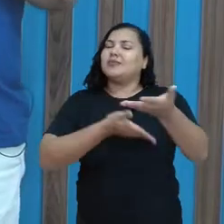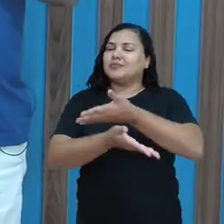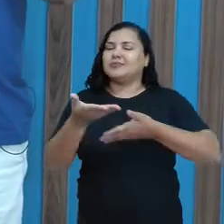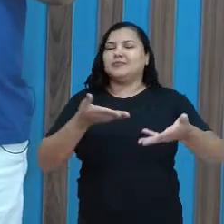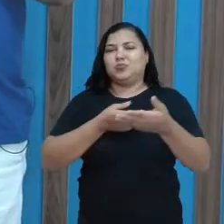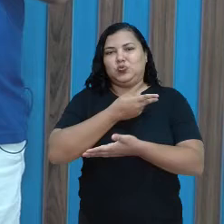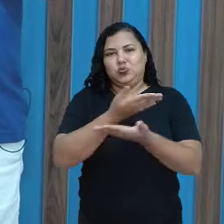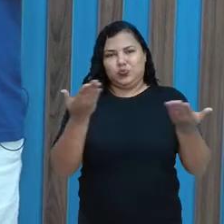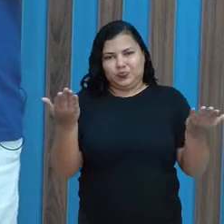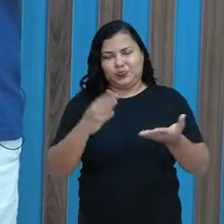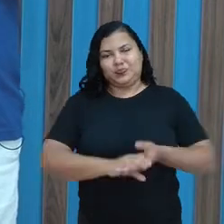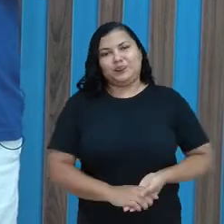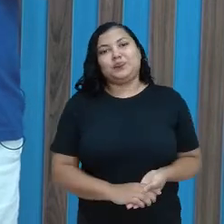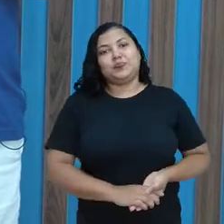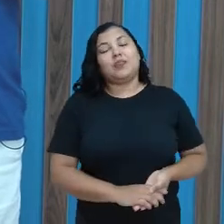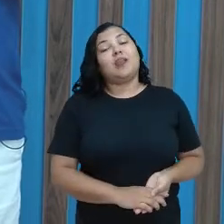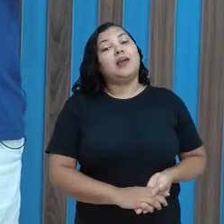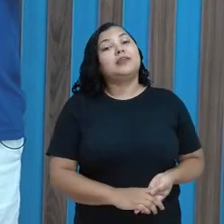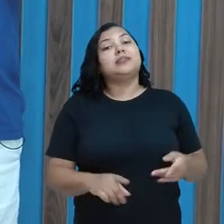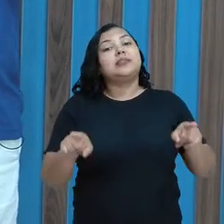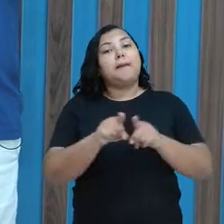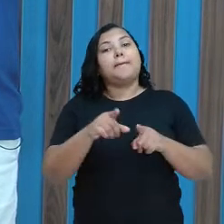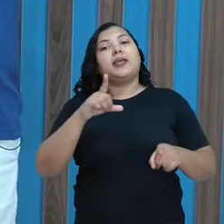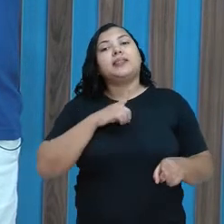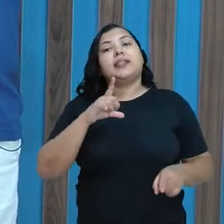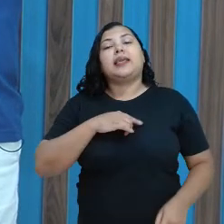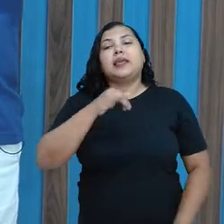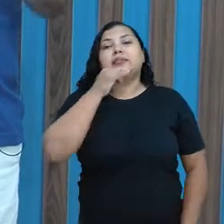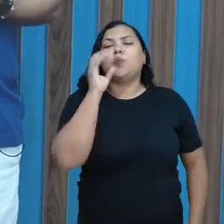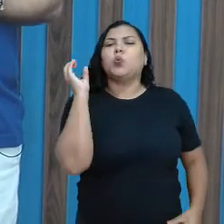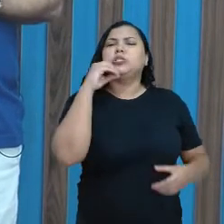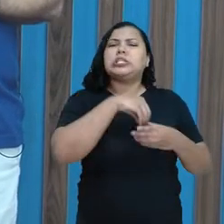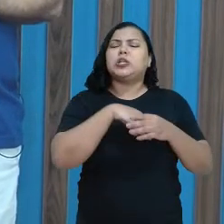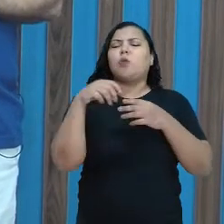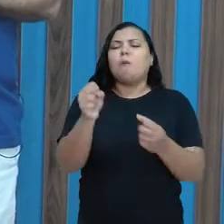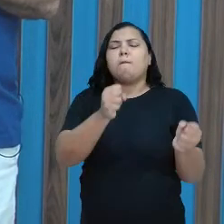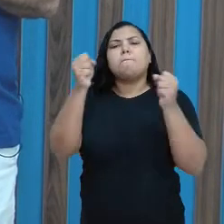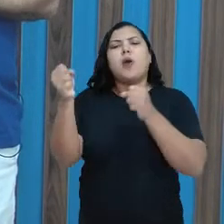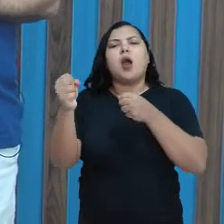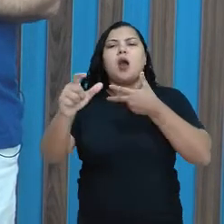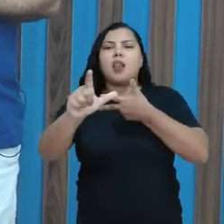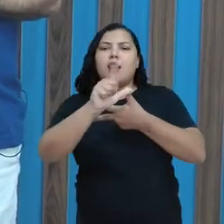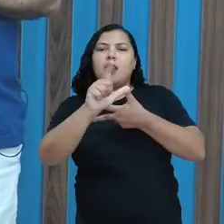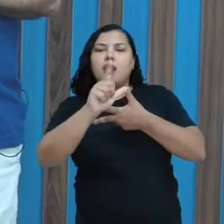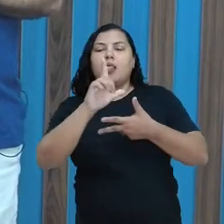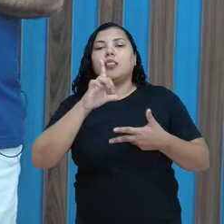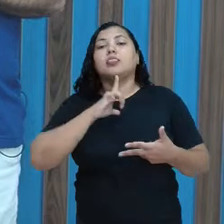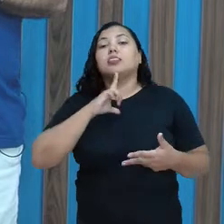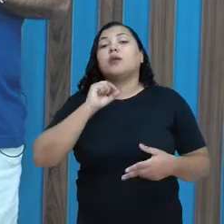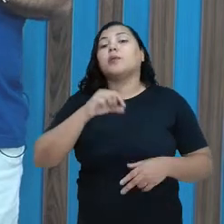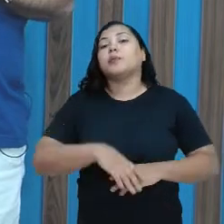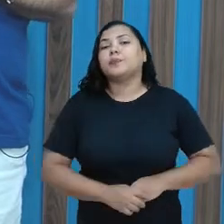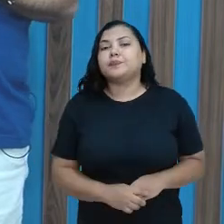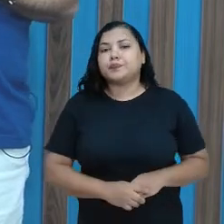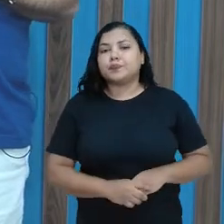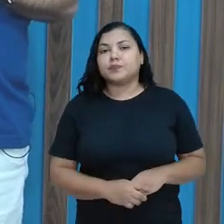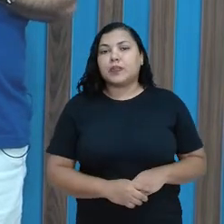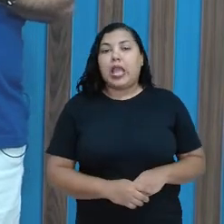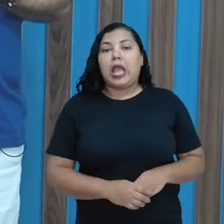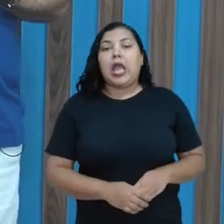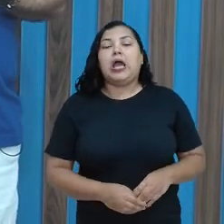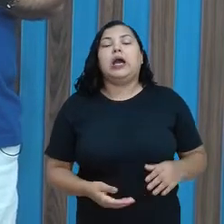vocês. Então, mas a gente tem aí, dentro do Poder Legislativo, então a gente tem a Câmara